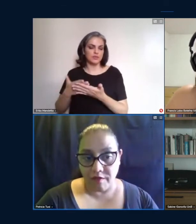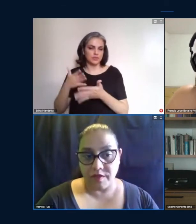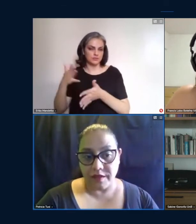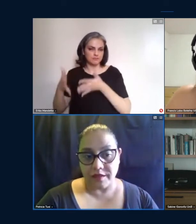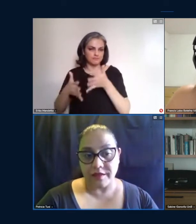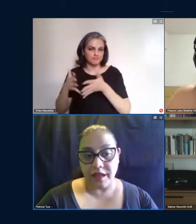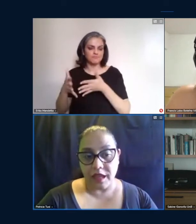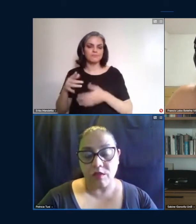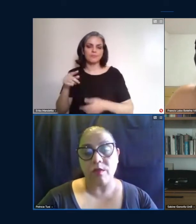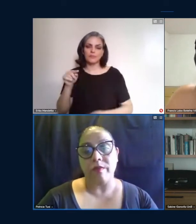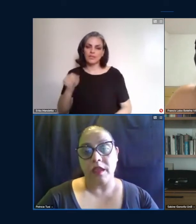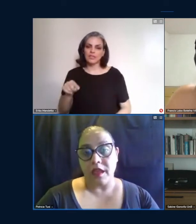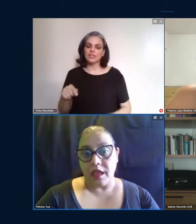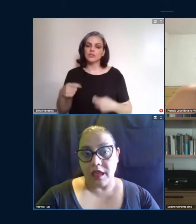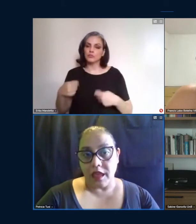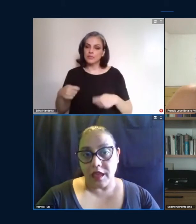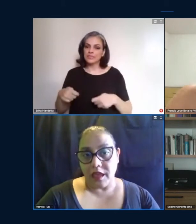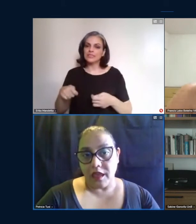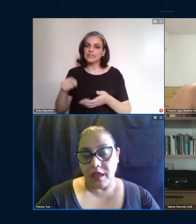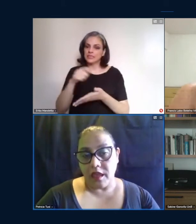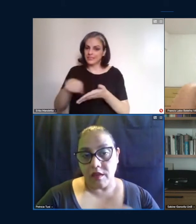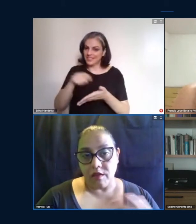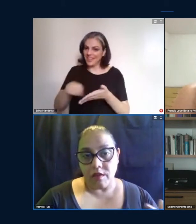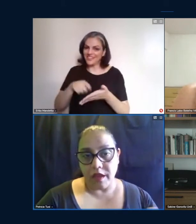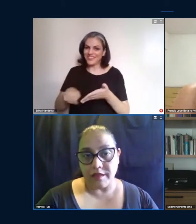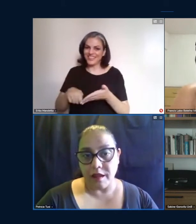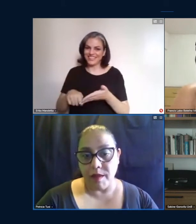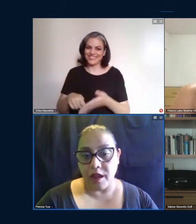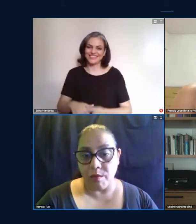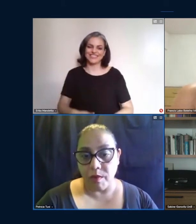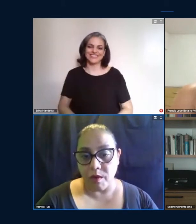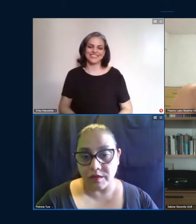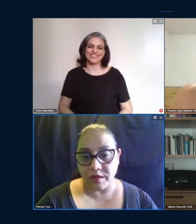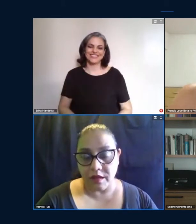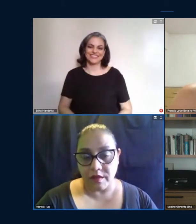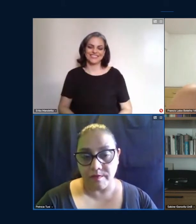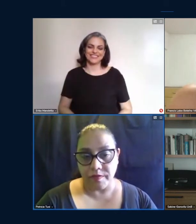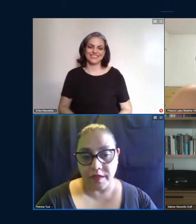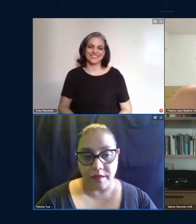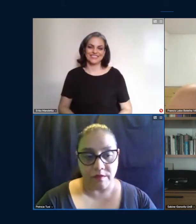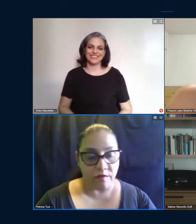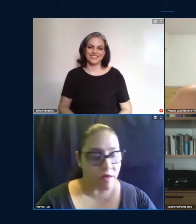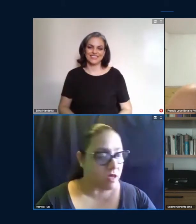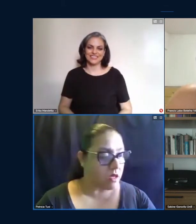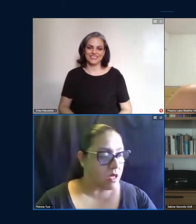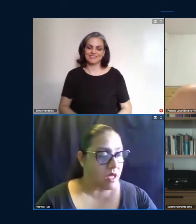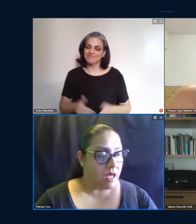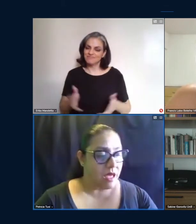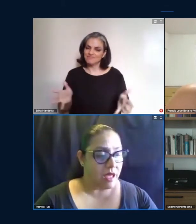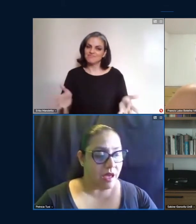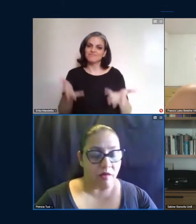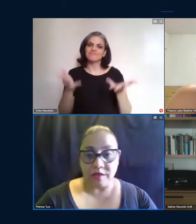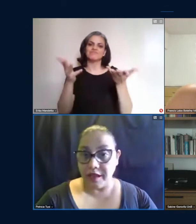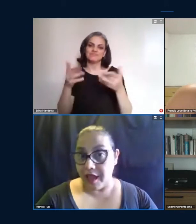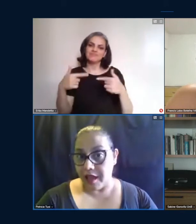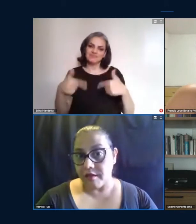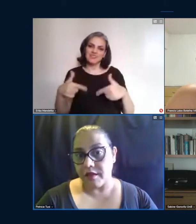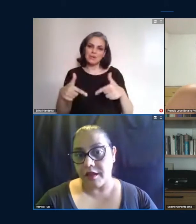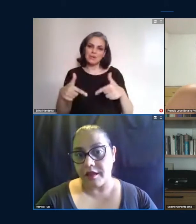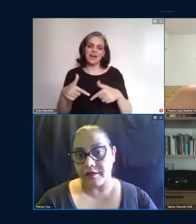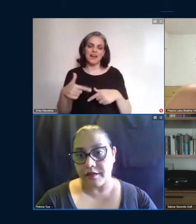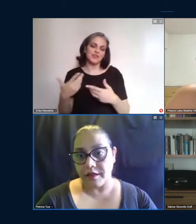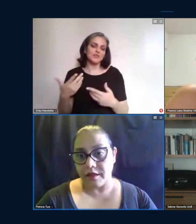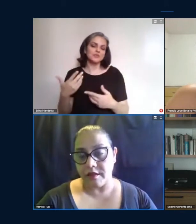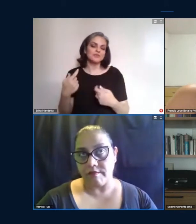algo que deve ser escrito, e que esse trabalho possa vir auxiliar